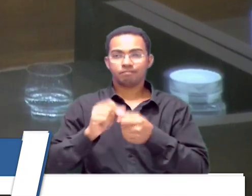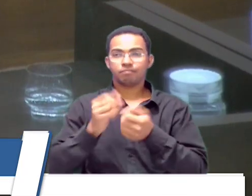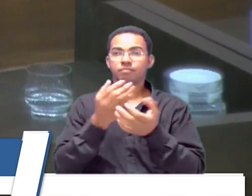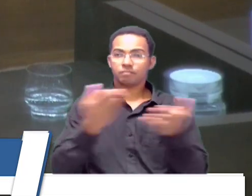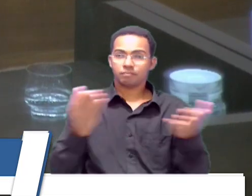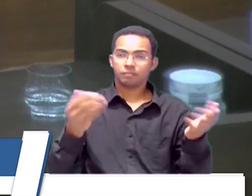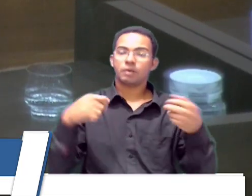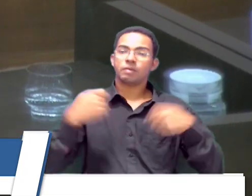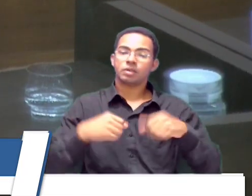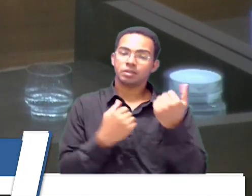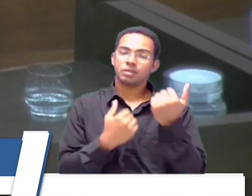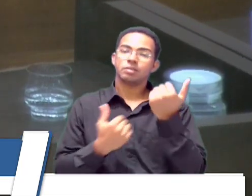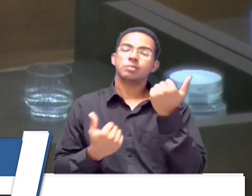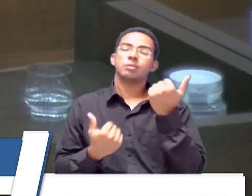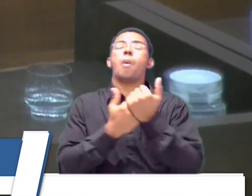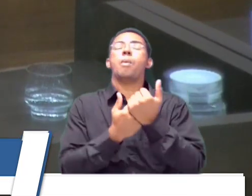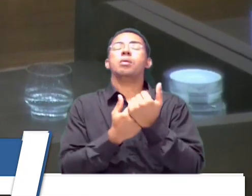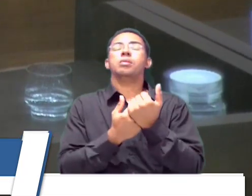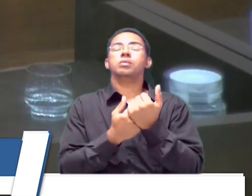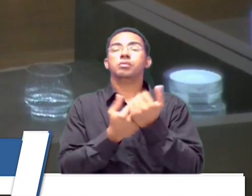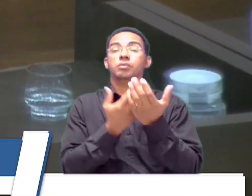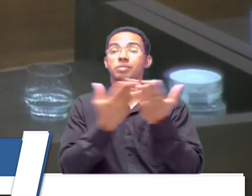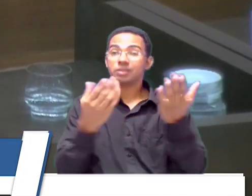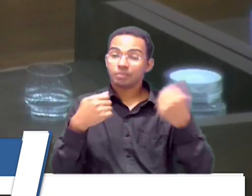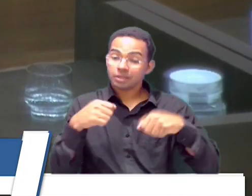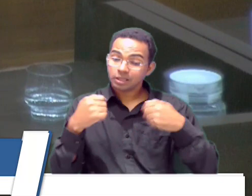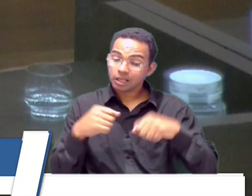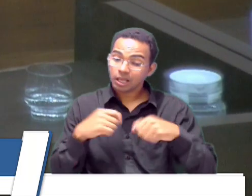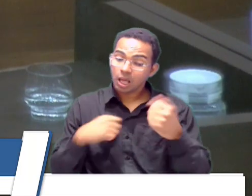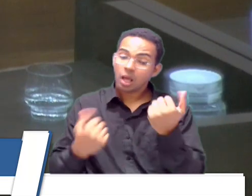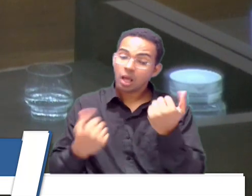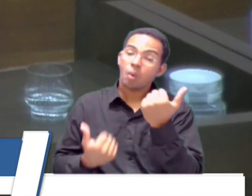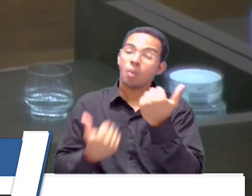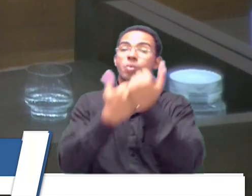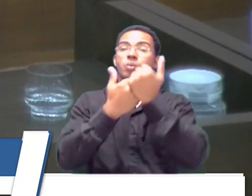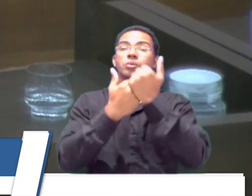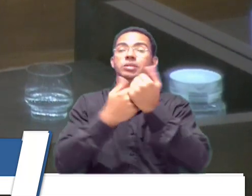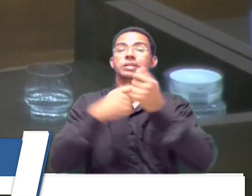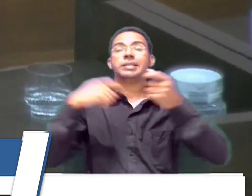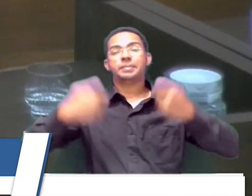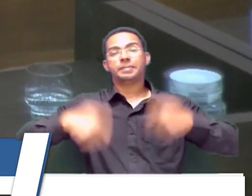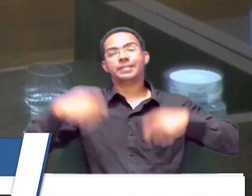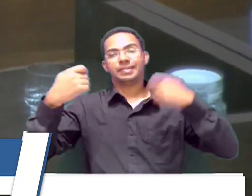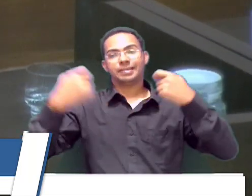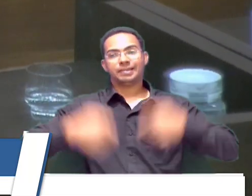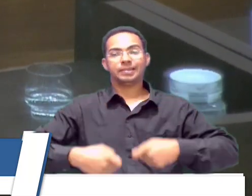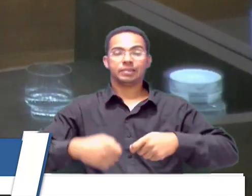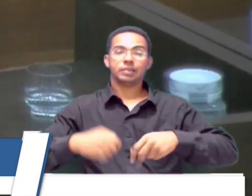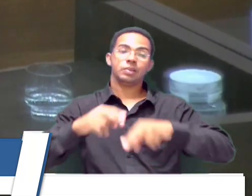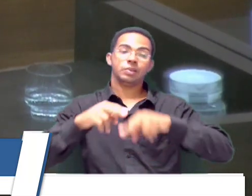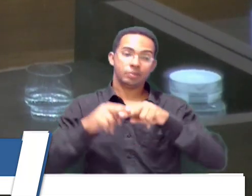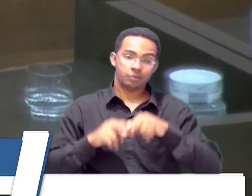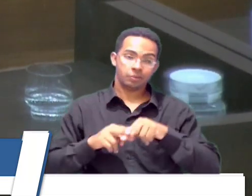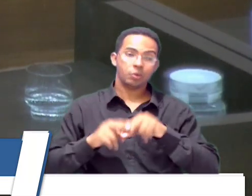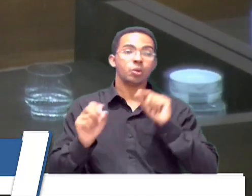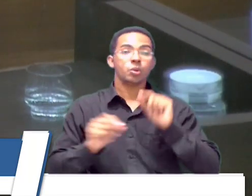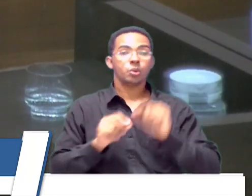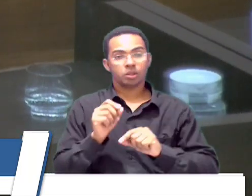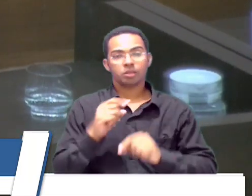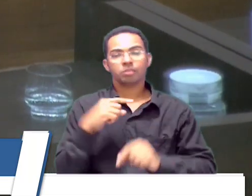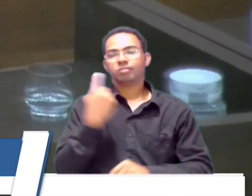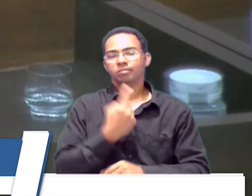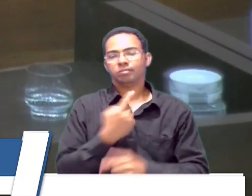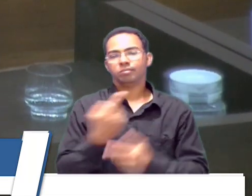ser apoiados. Vocês têm que ter todo o apoio e todo o suporte necessário. E é por isso, gente, que a gente chamou